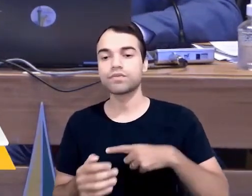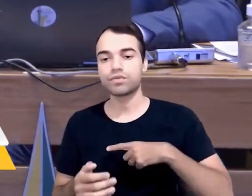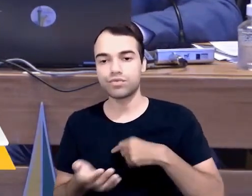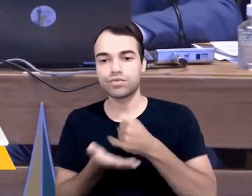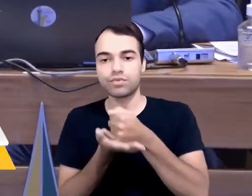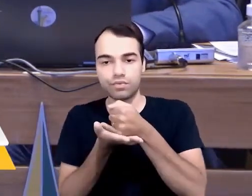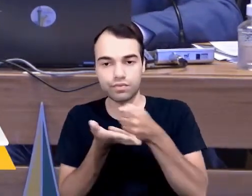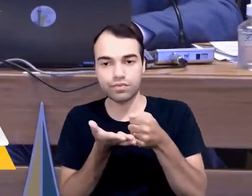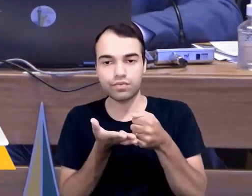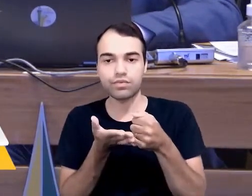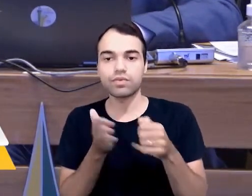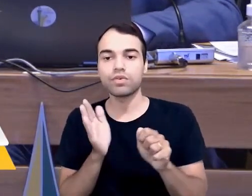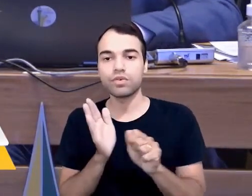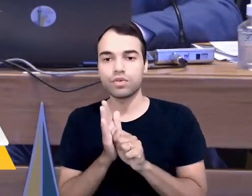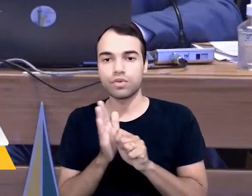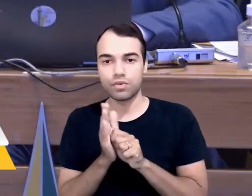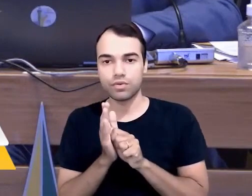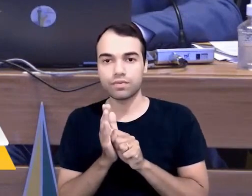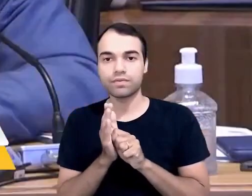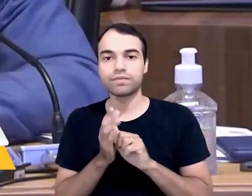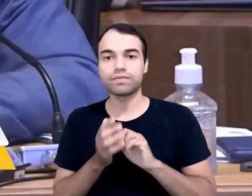porque tem tráfico, né? Sim, Droga não entra. senhor.